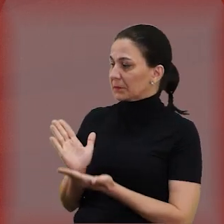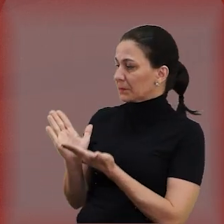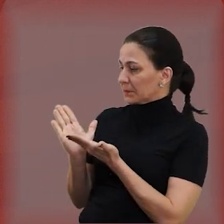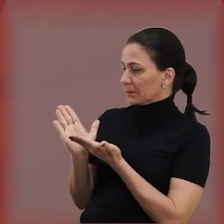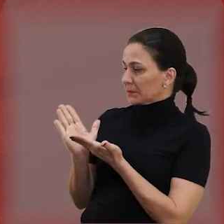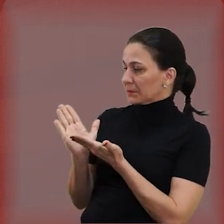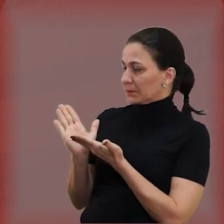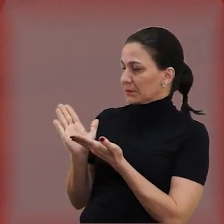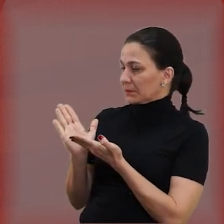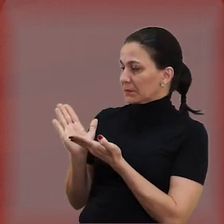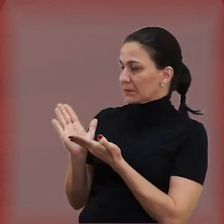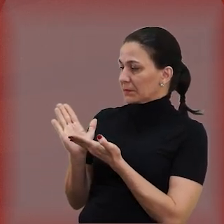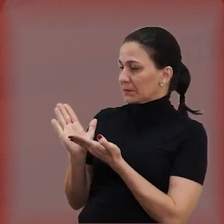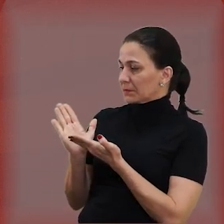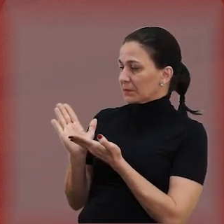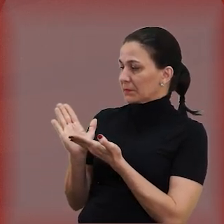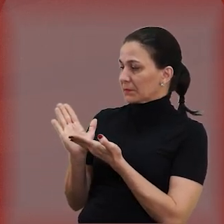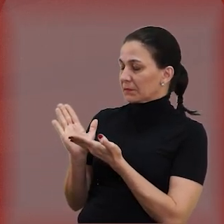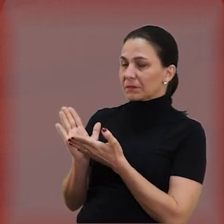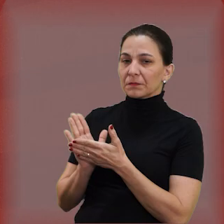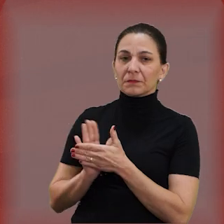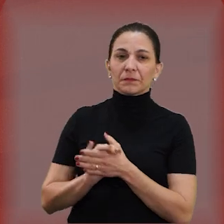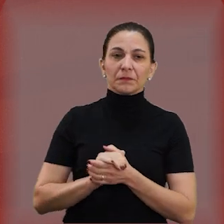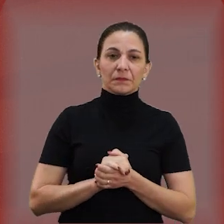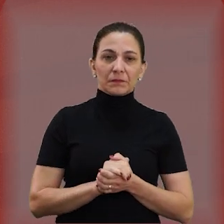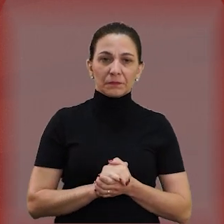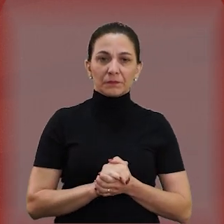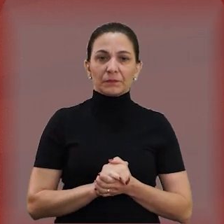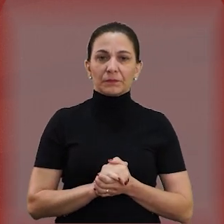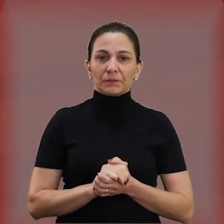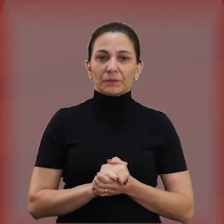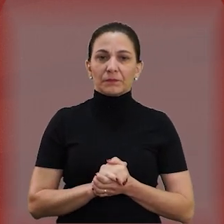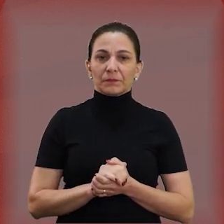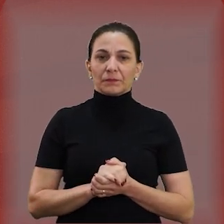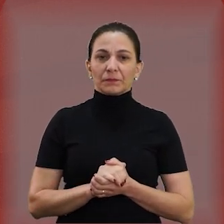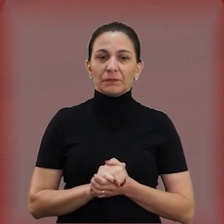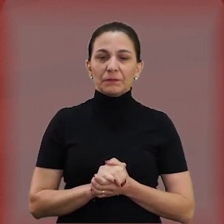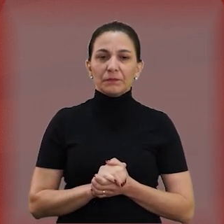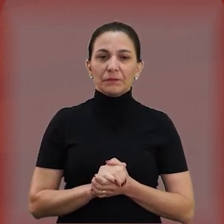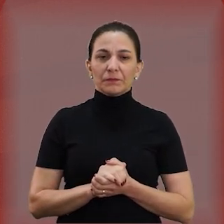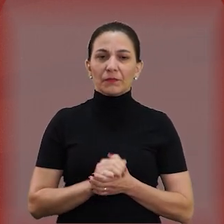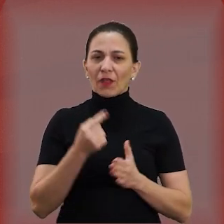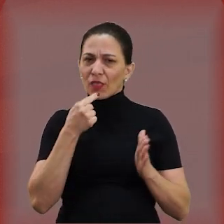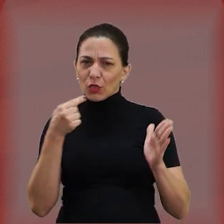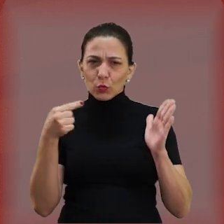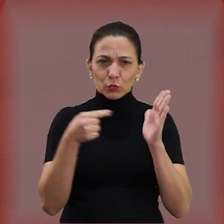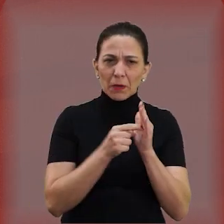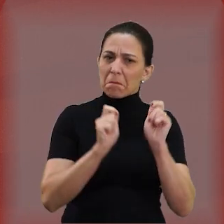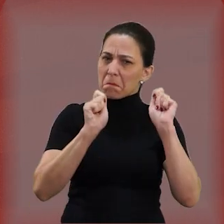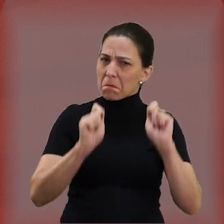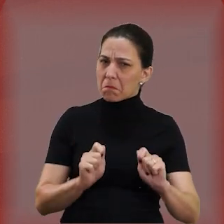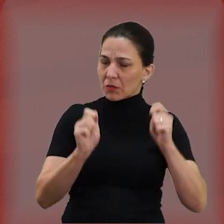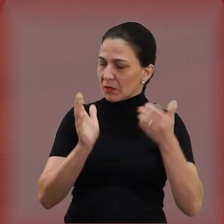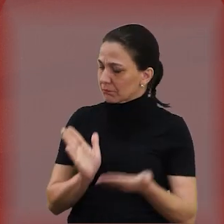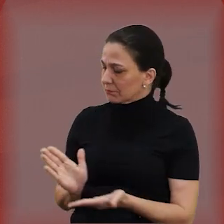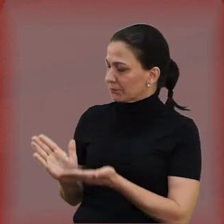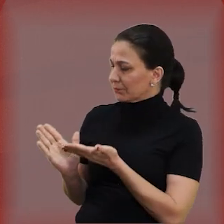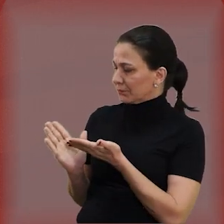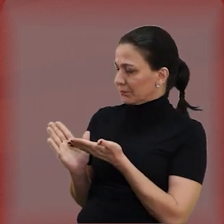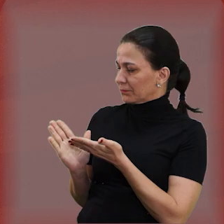telefone 16 3336 4458 também é possível